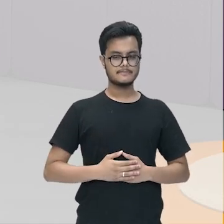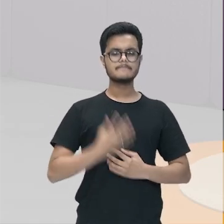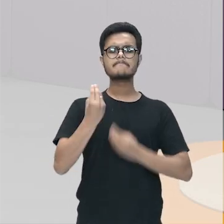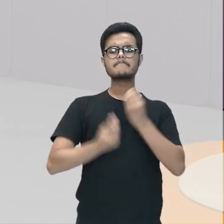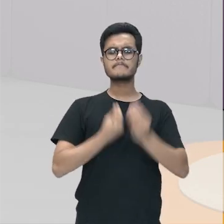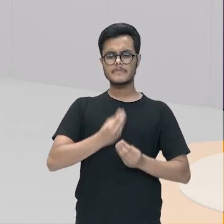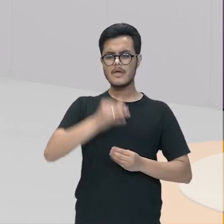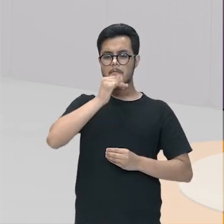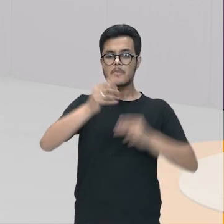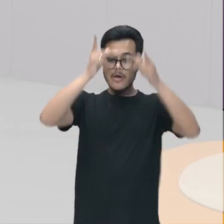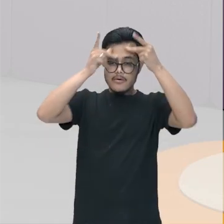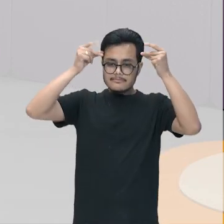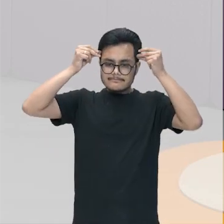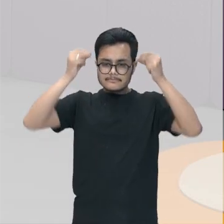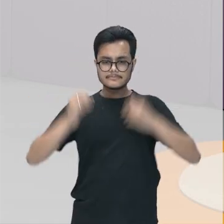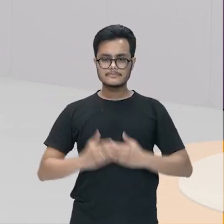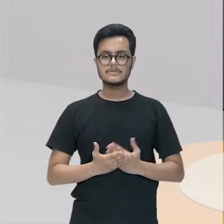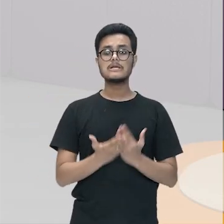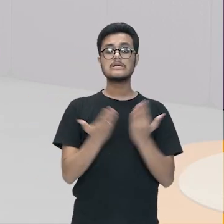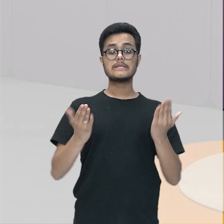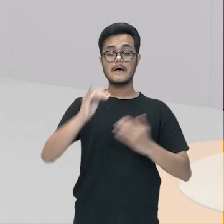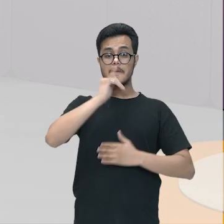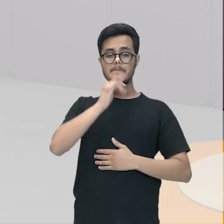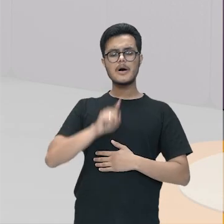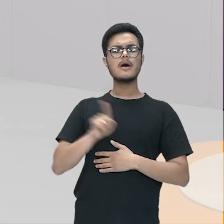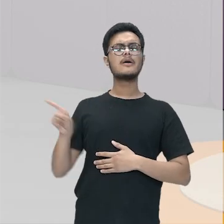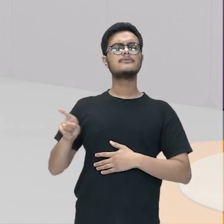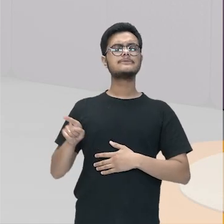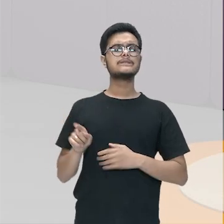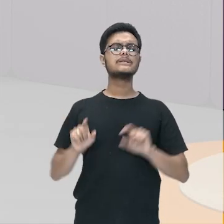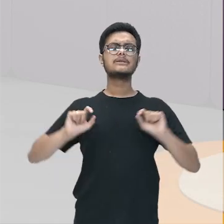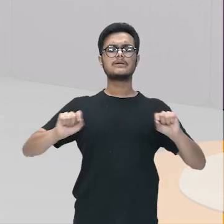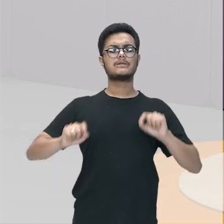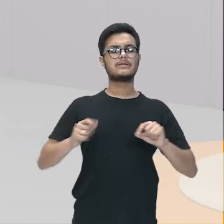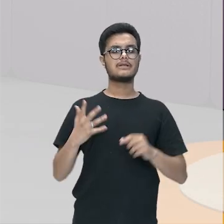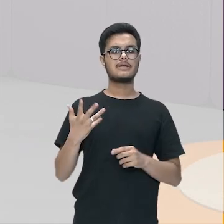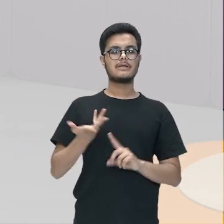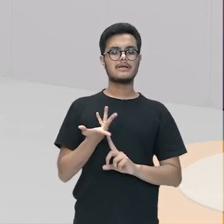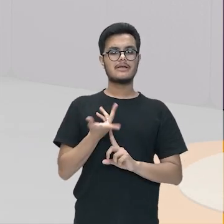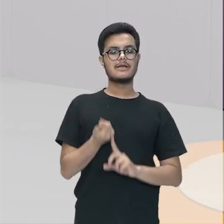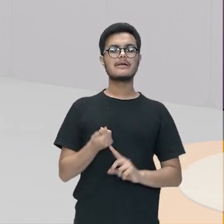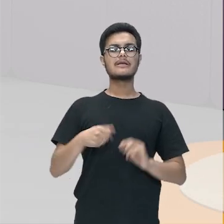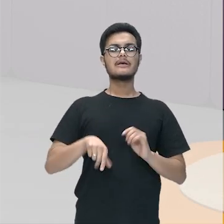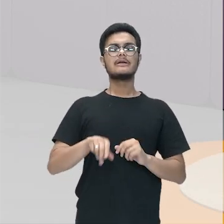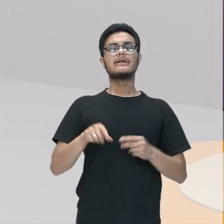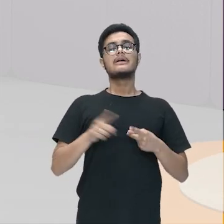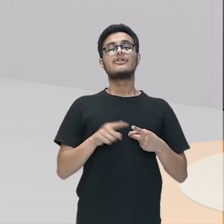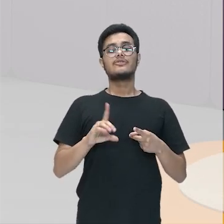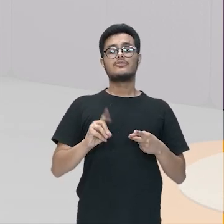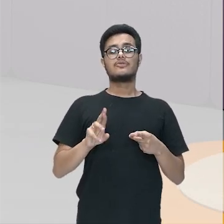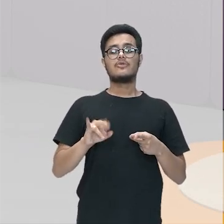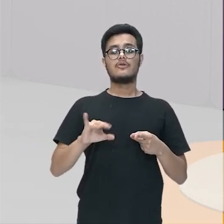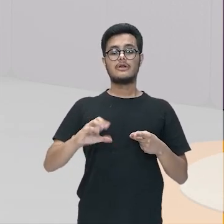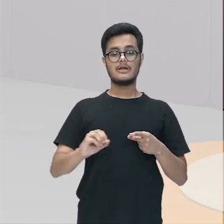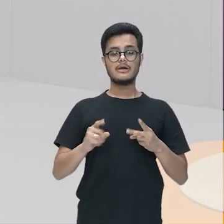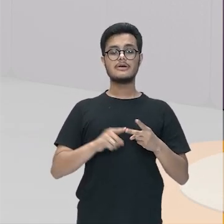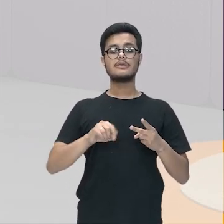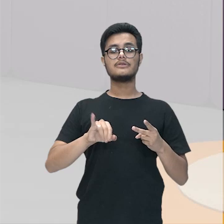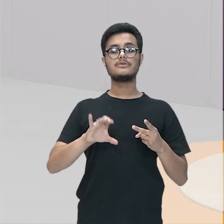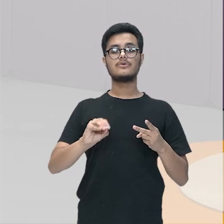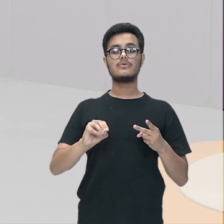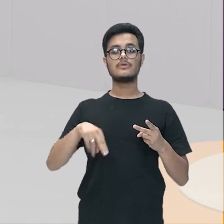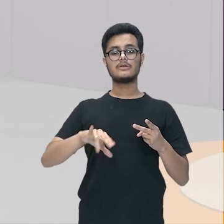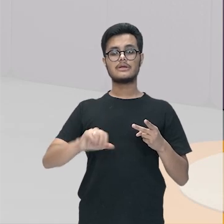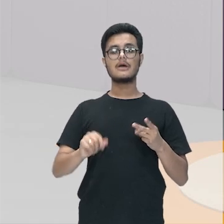dórico, o jônico e o coríntio. Vamos falar, então, um pouco sobre essa coluna coríntia. É um modelo mais trabalhado,